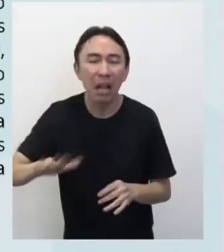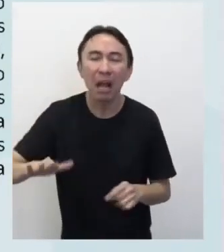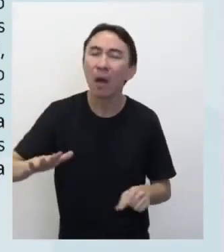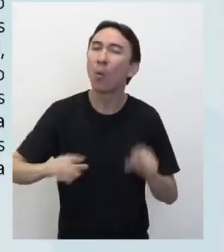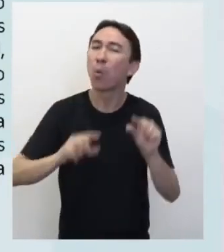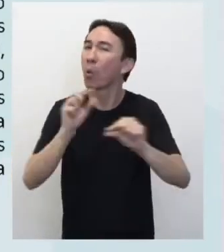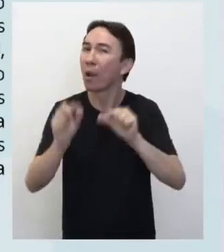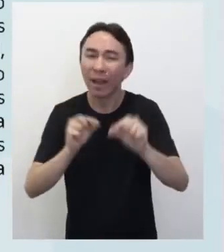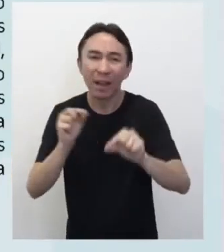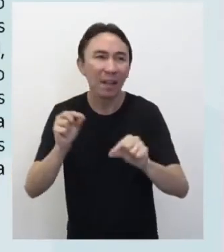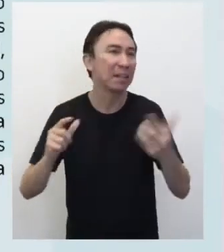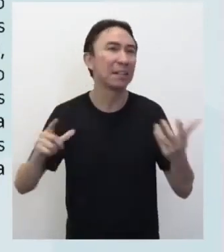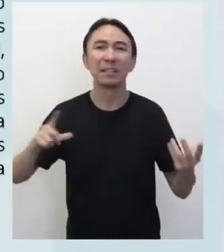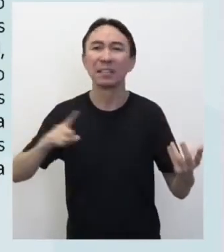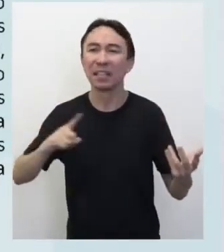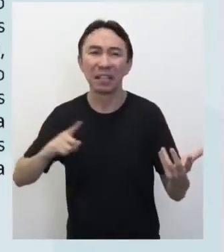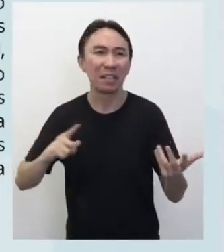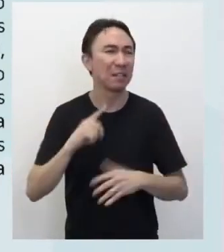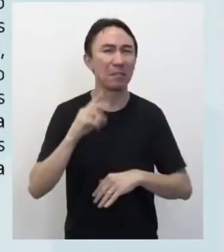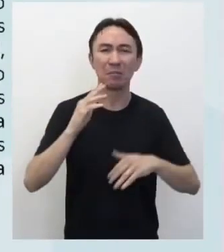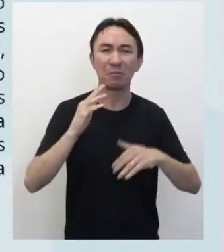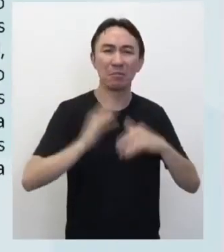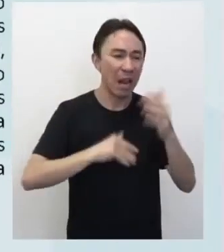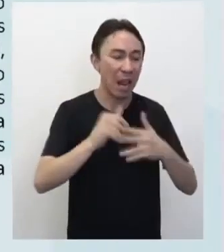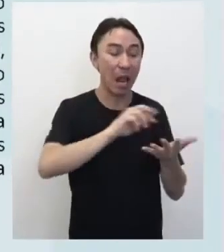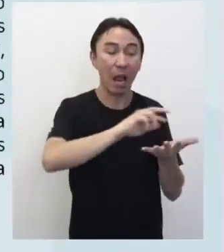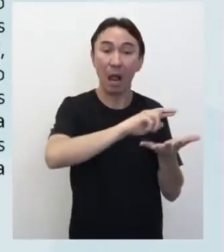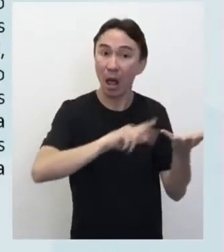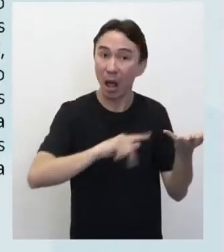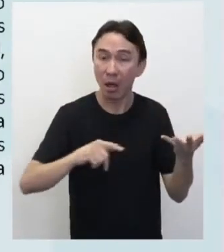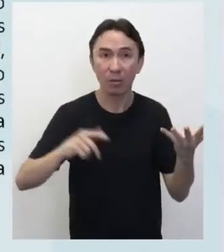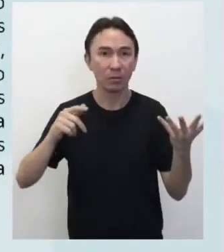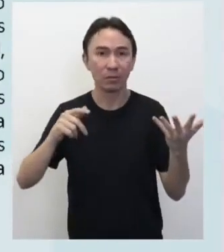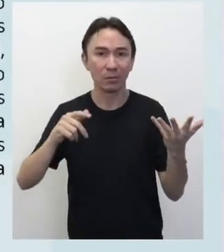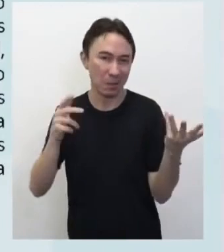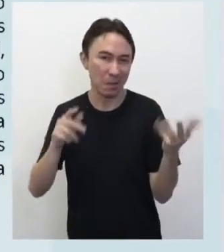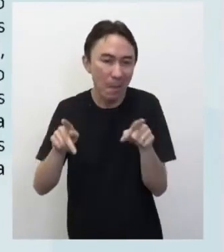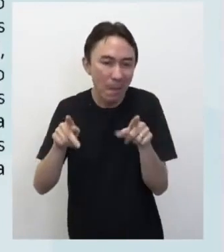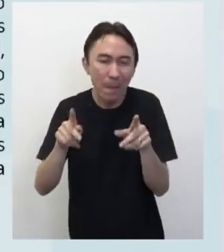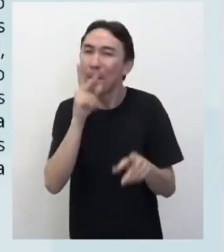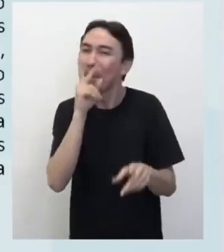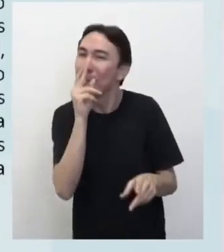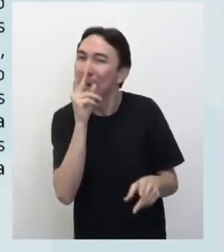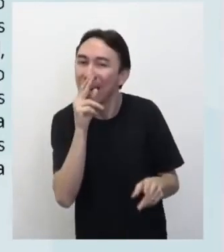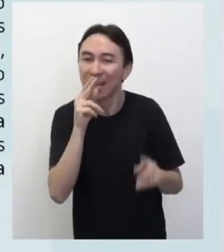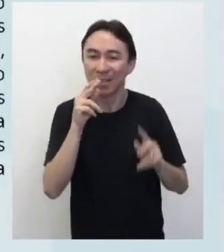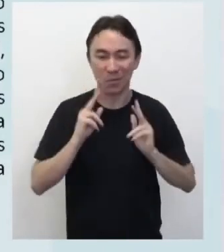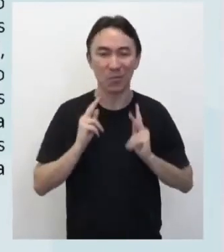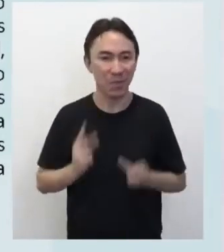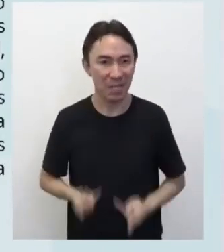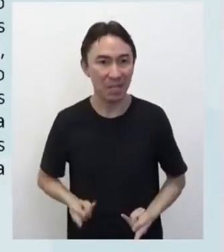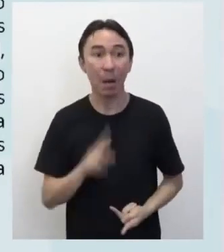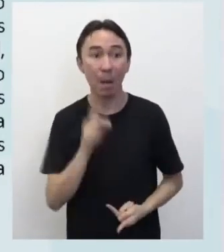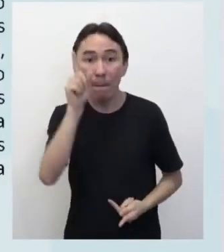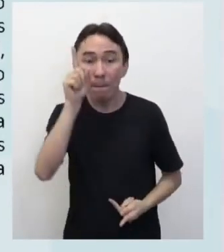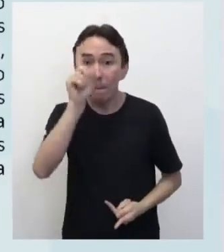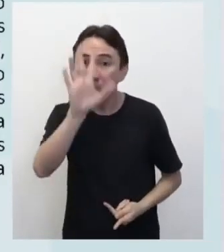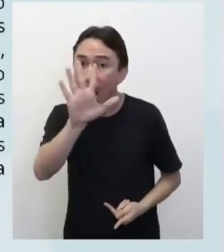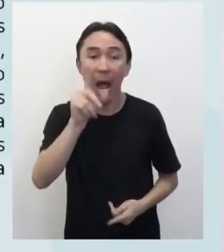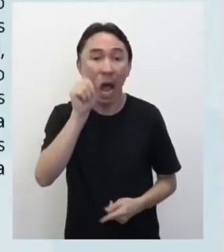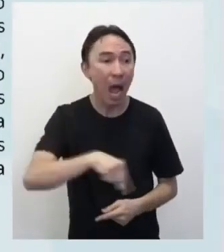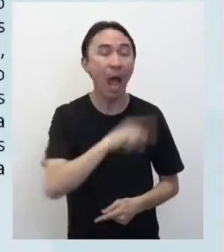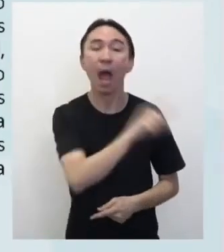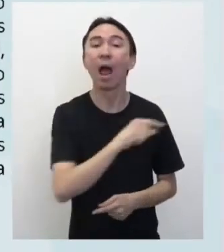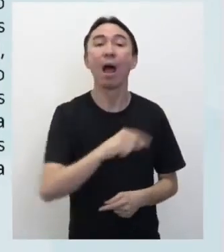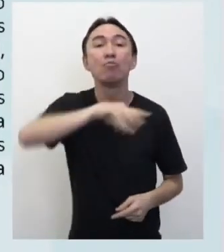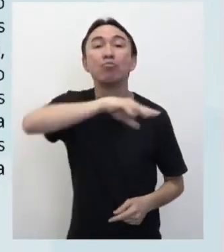pode ter algumas características humanas, mas são animais. Este está repleto de alusões satíricas dirigidas